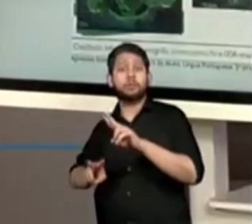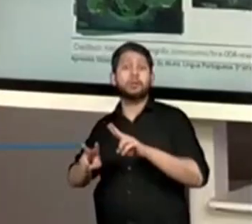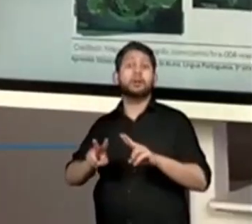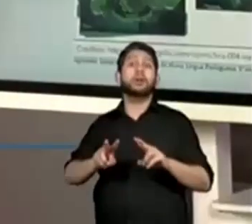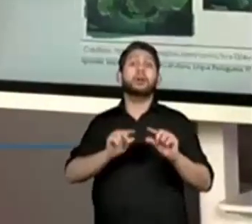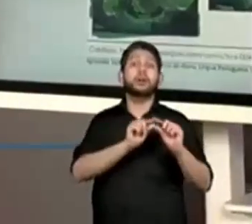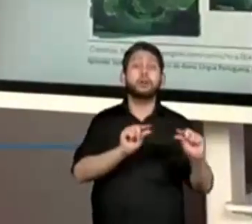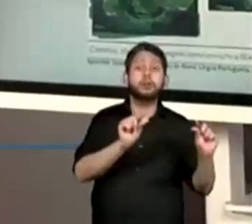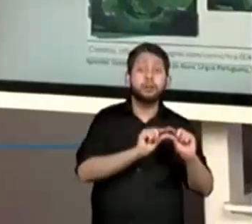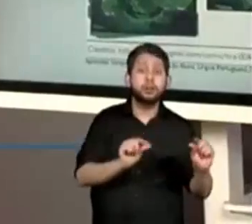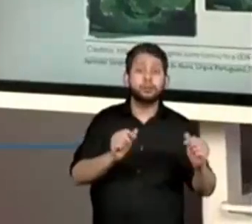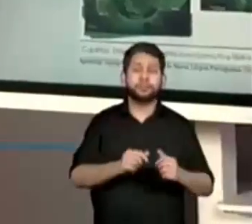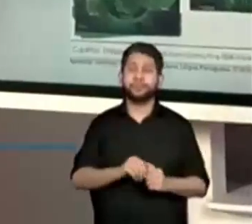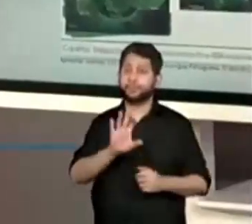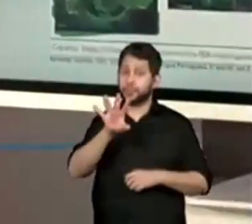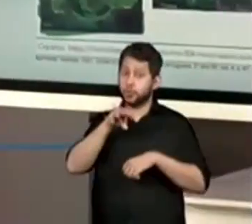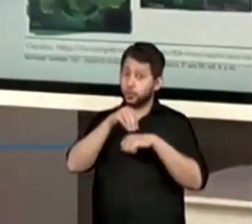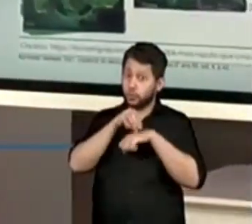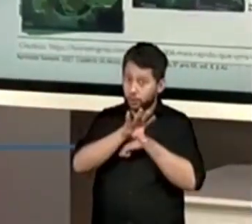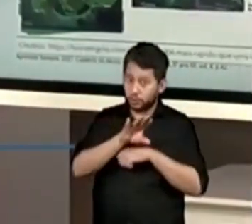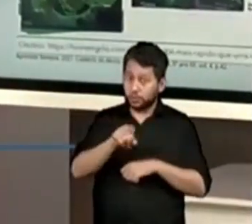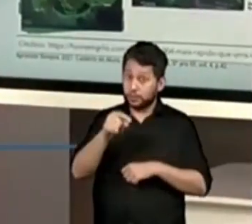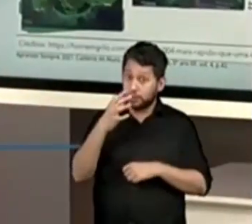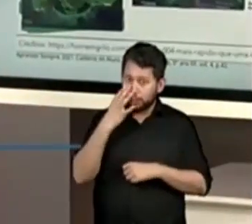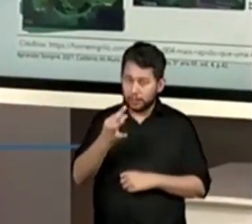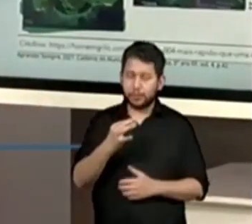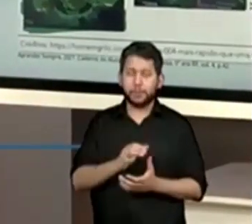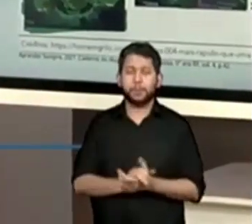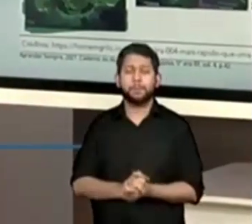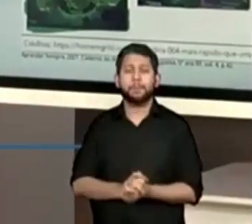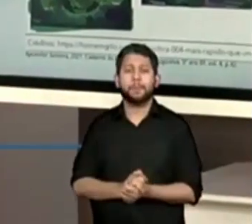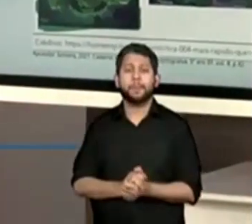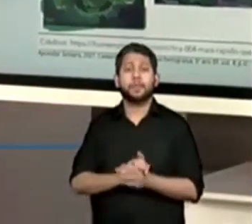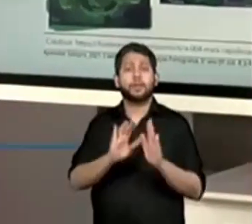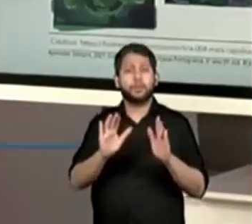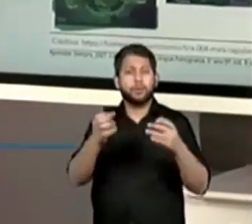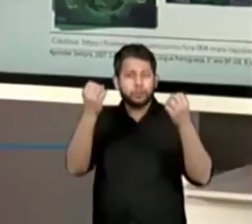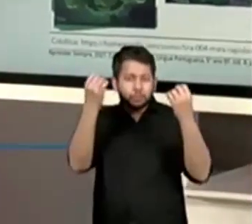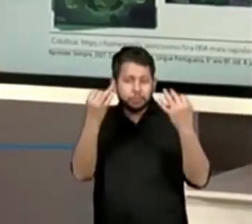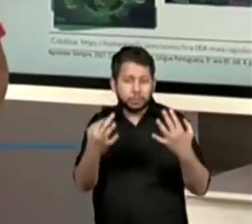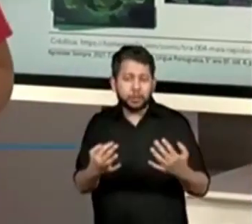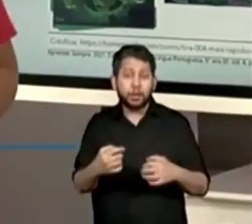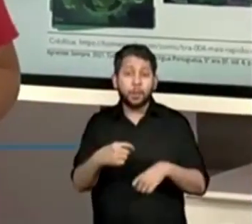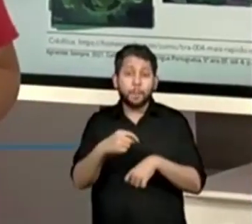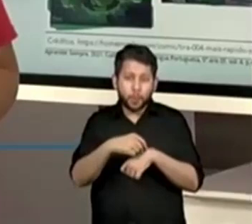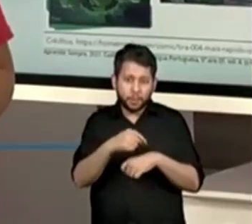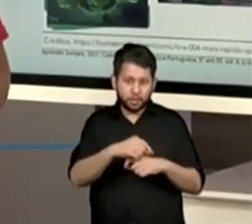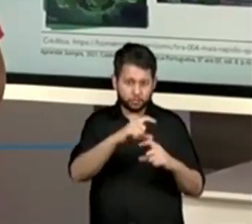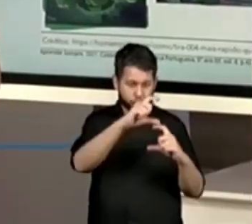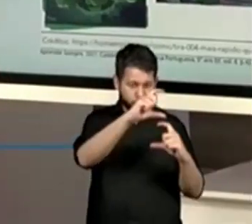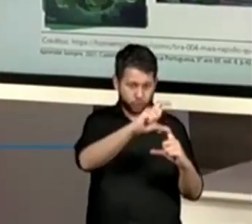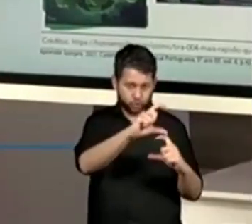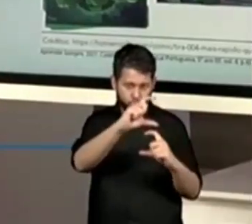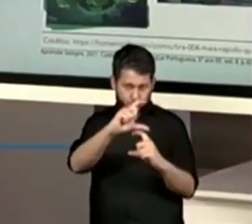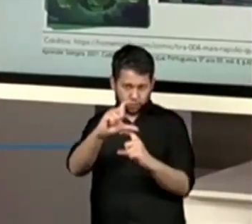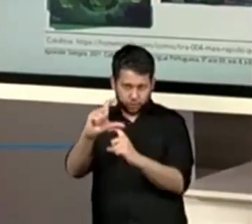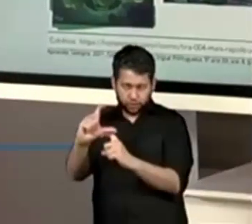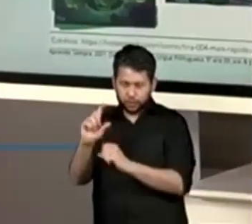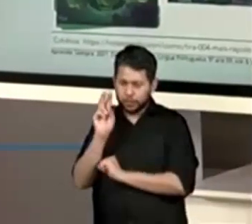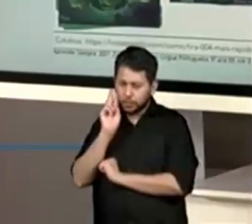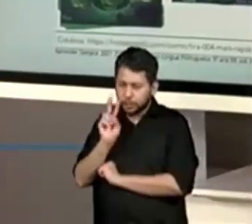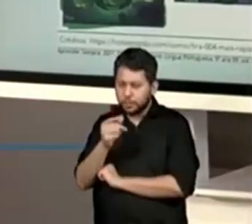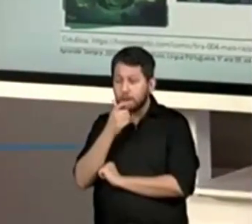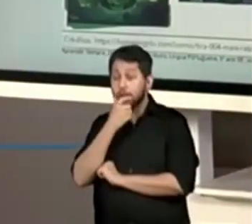dica aqui para vocês. Galerinha, o que acontece? Na verdade, quando nós fazemos tirinhas, nós usamos,